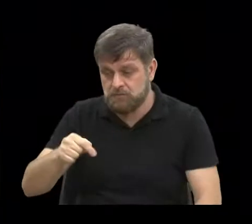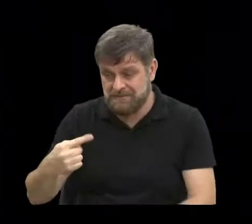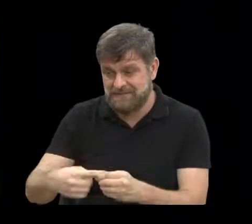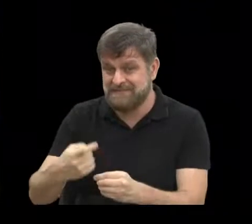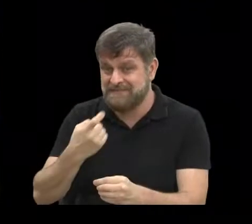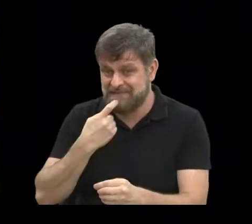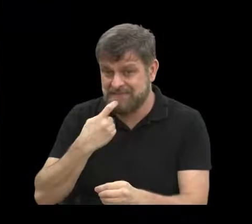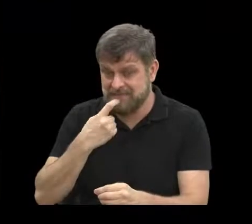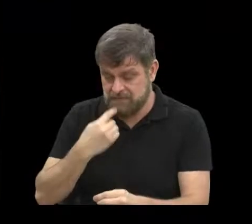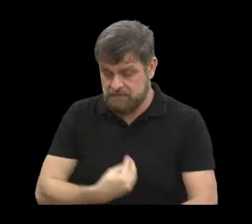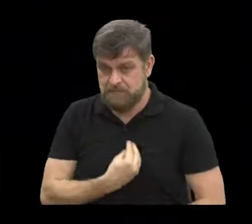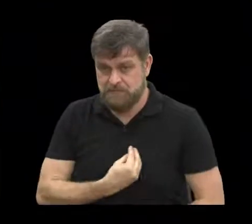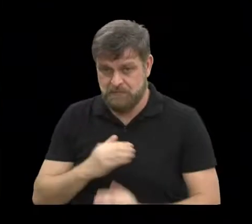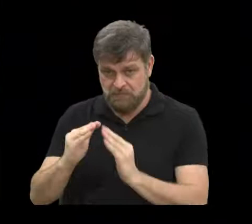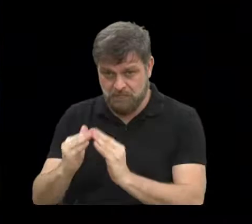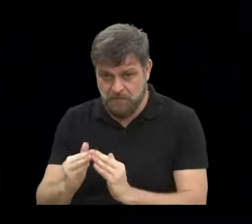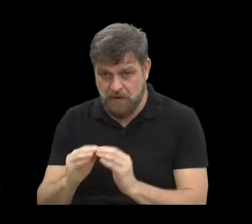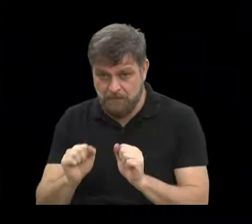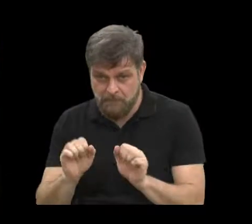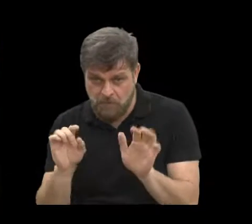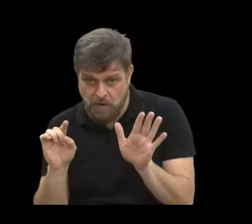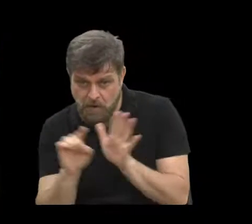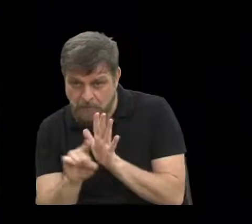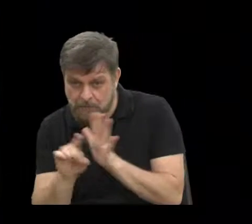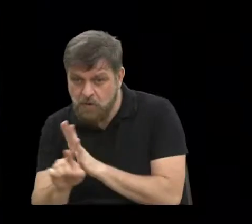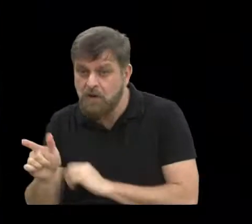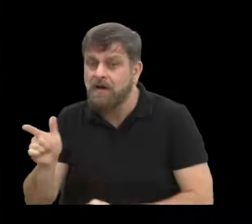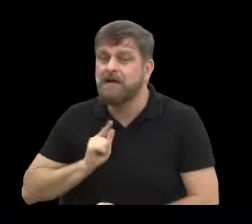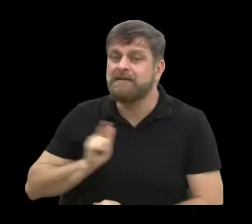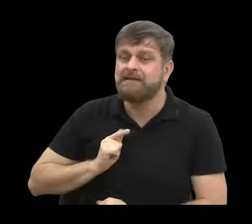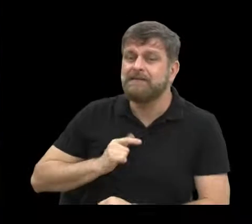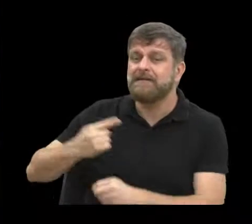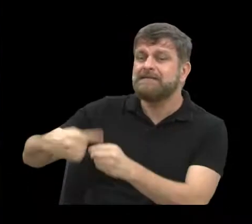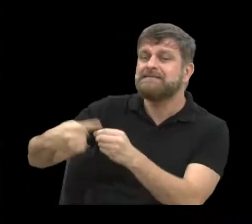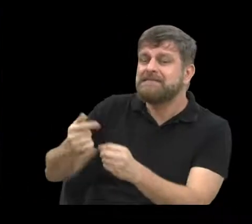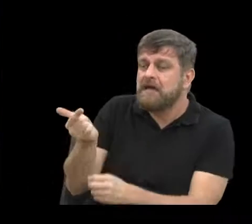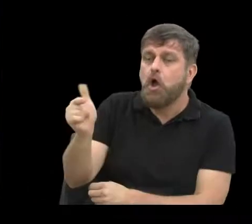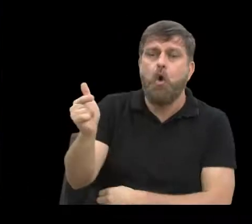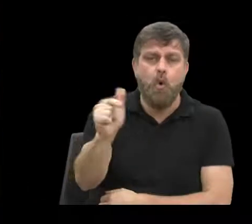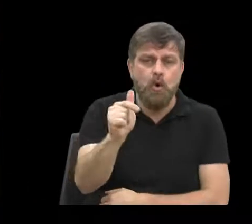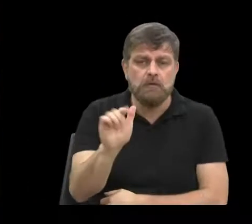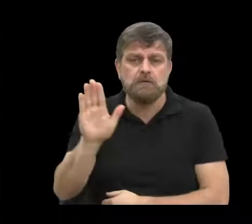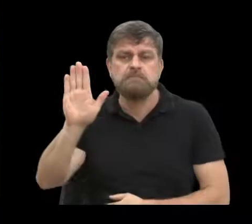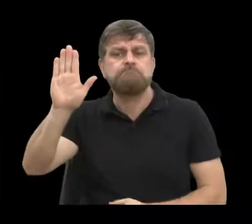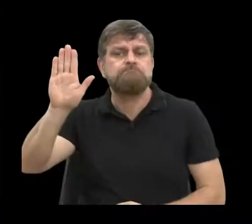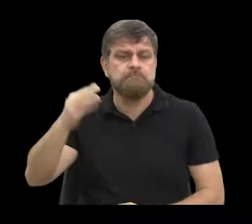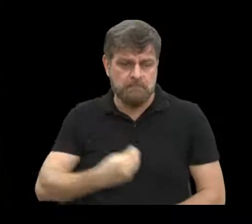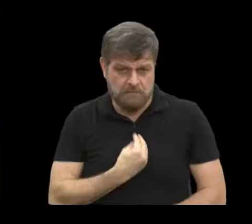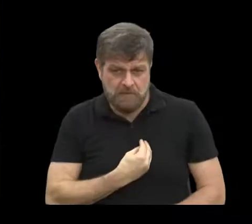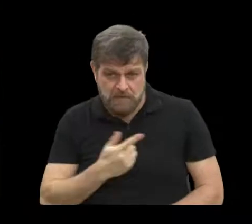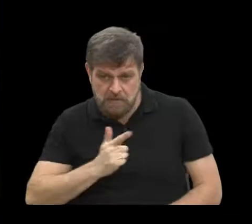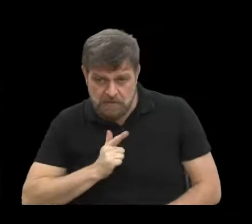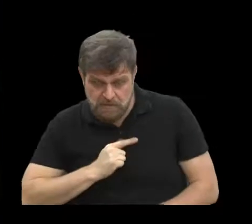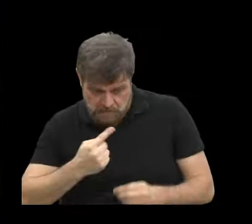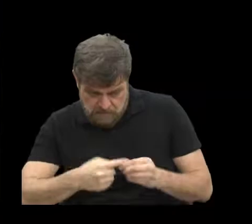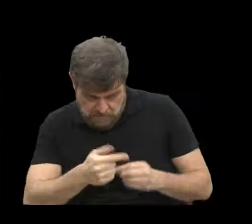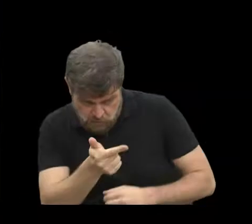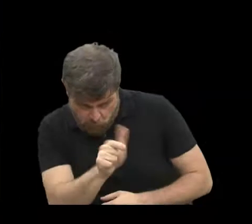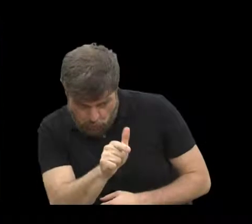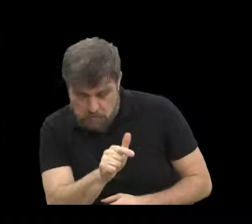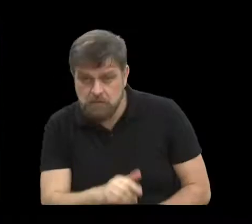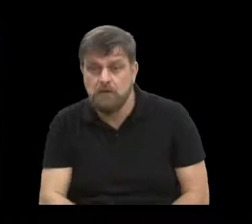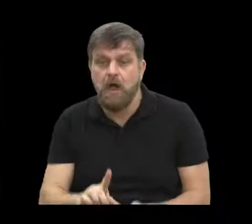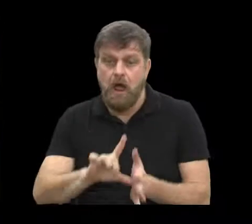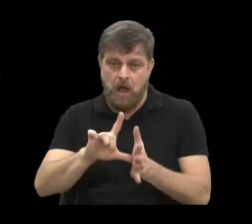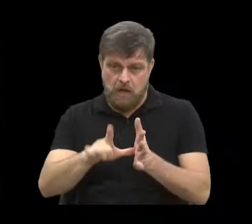cidade. Posso fazer uma pergunta? Temos alguém de fora de Campinas que mora em outra cidade? Sim, então na